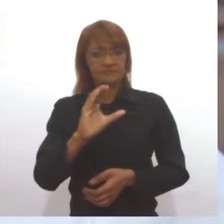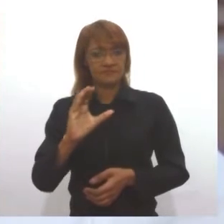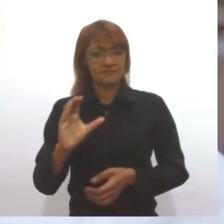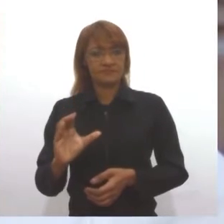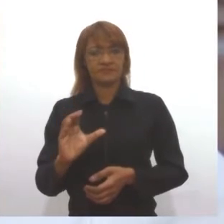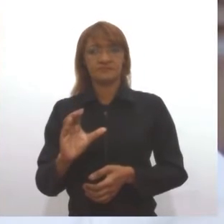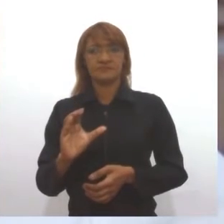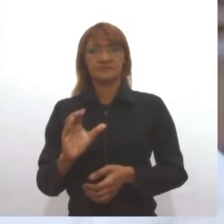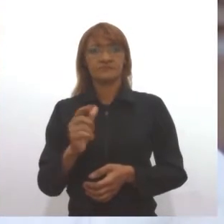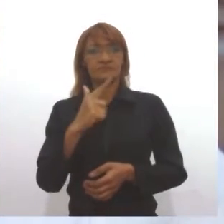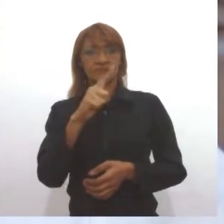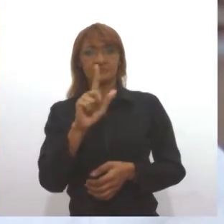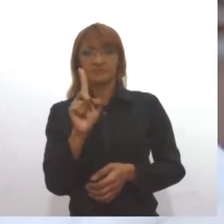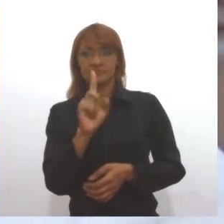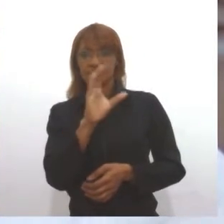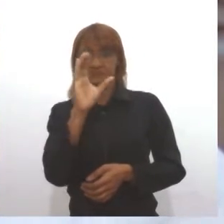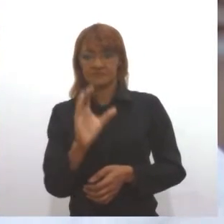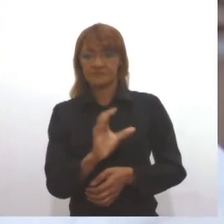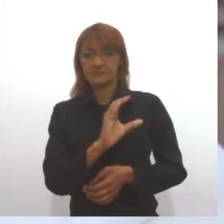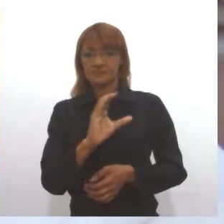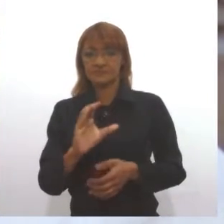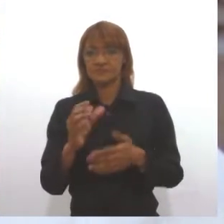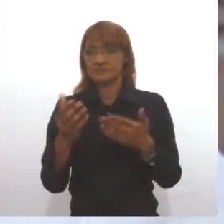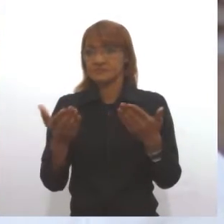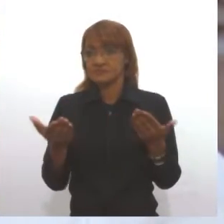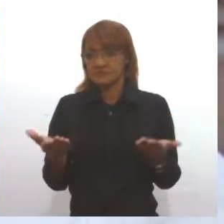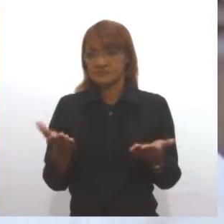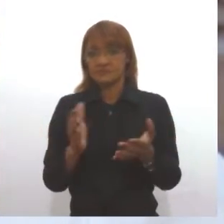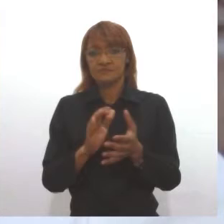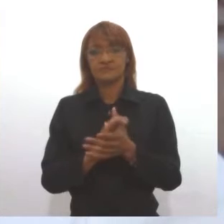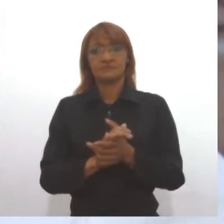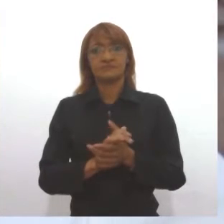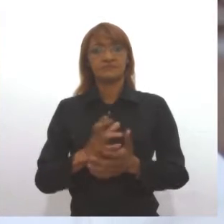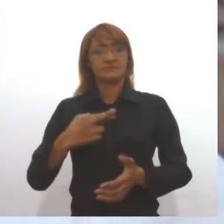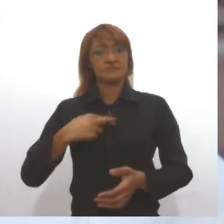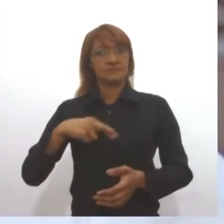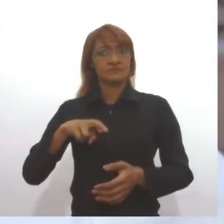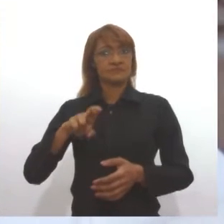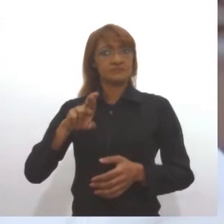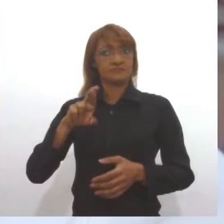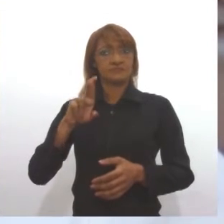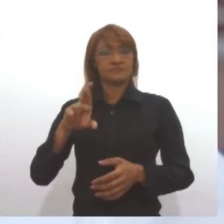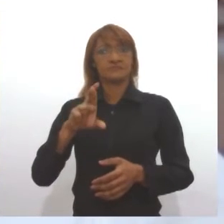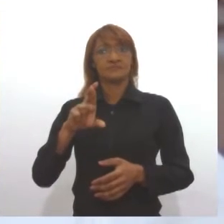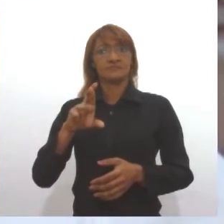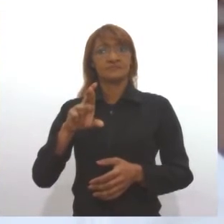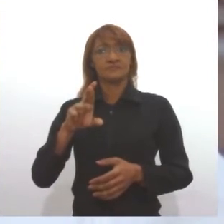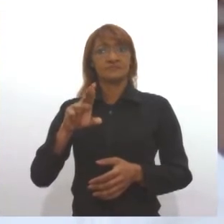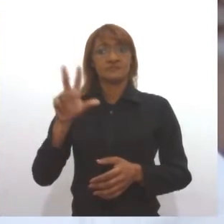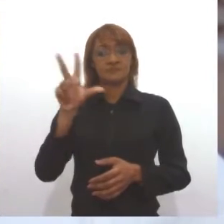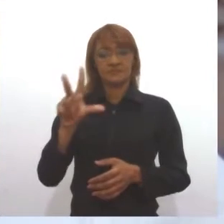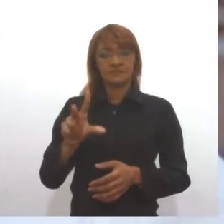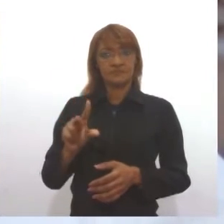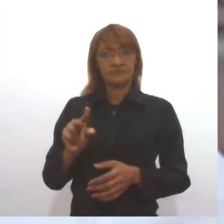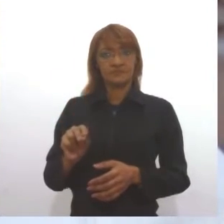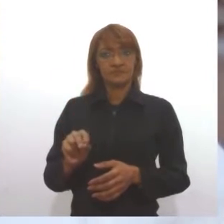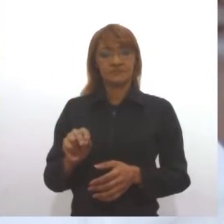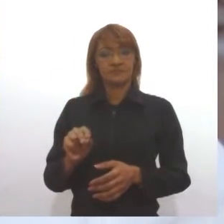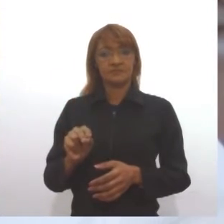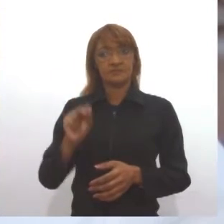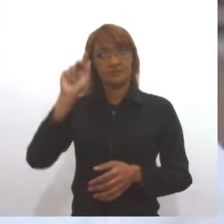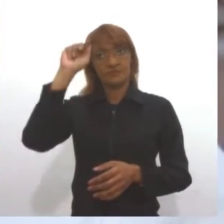não católicos, para os praticantes de religião de matriz africana. Todos têm experiências